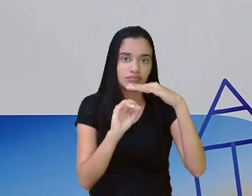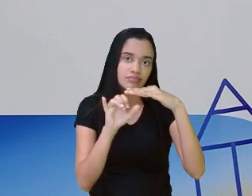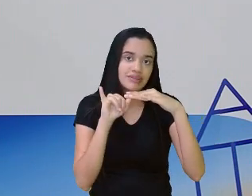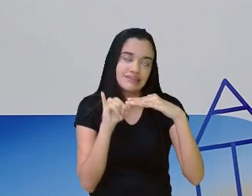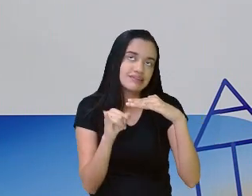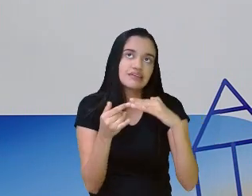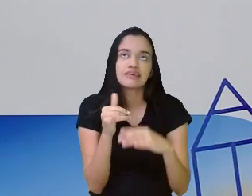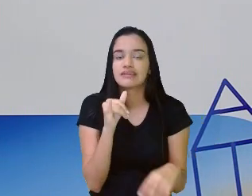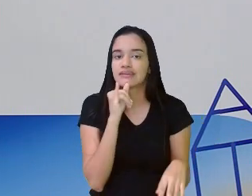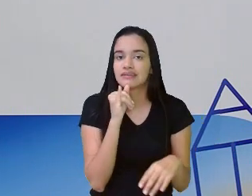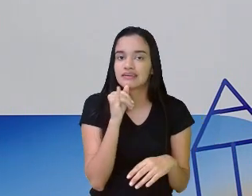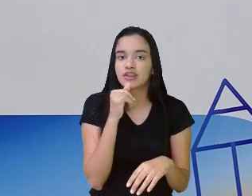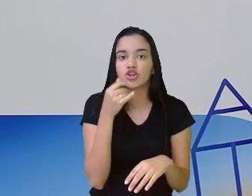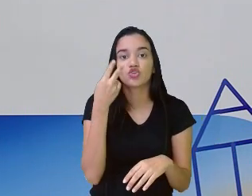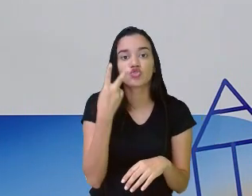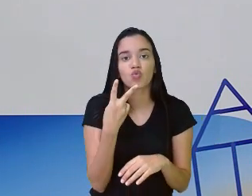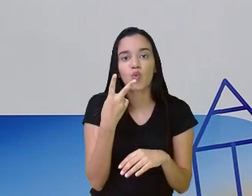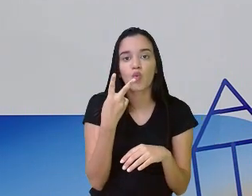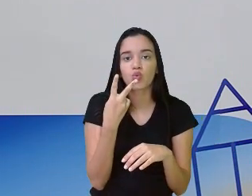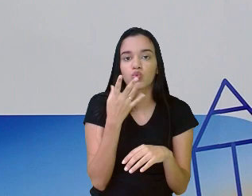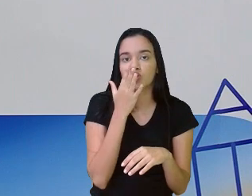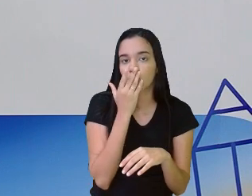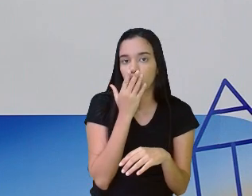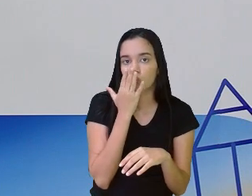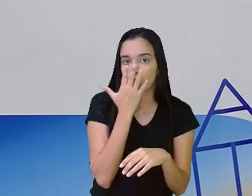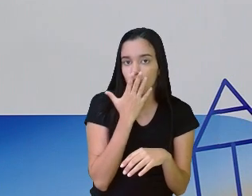a representação de 2 brigadeiros?